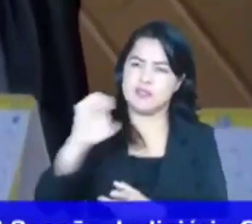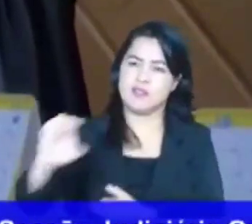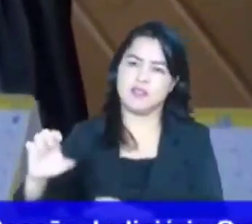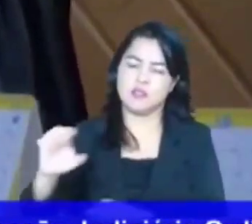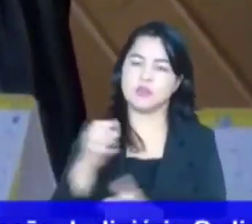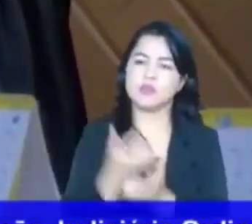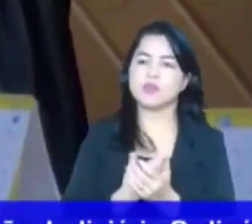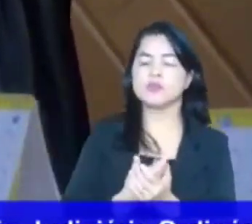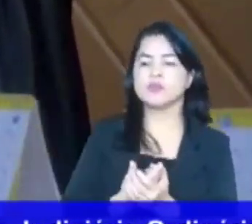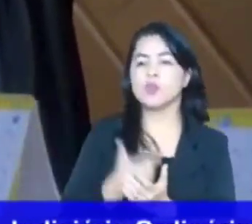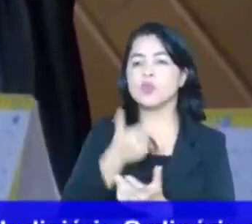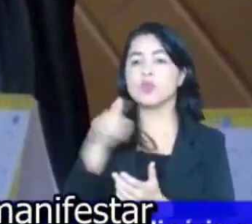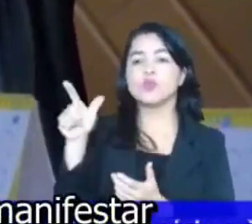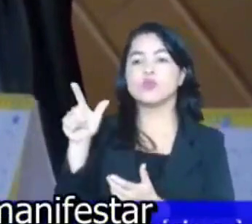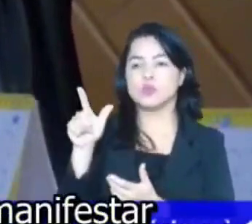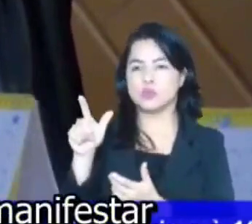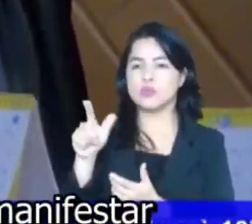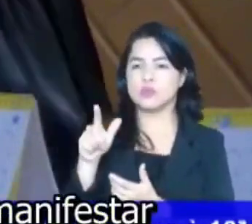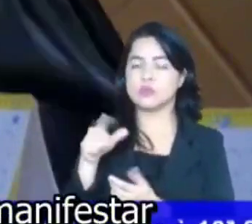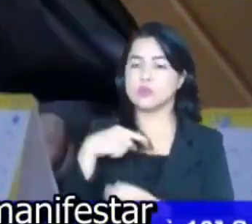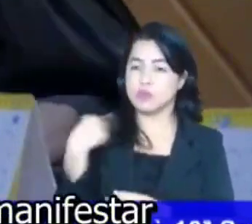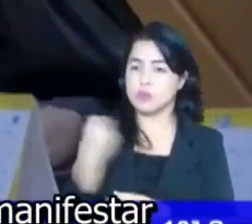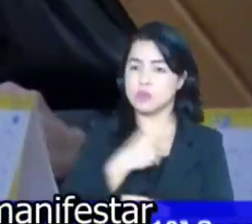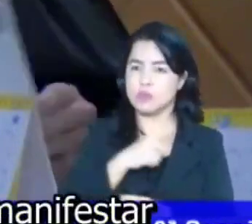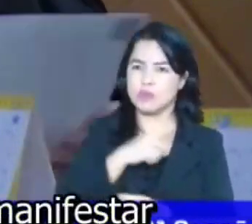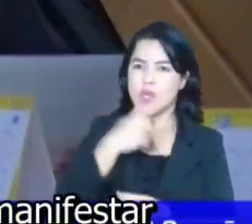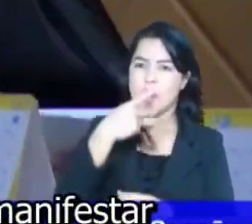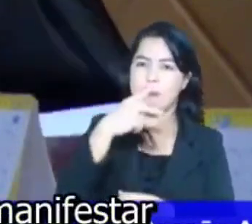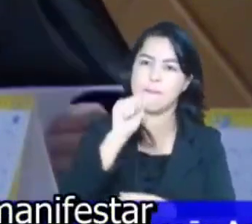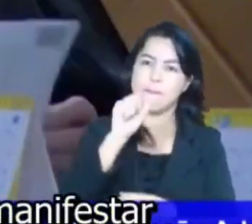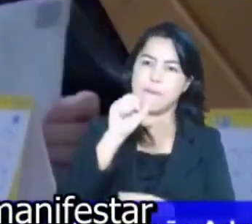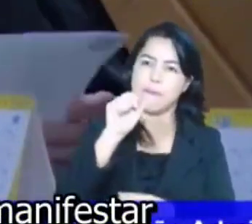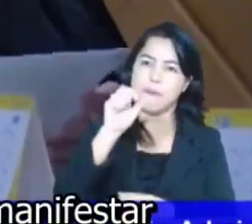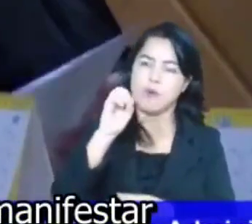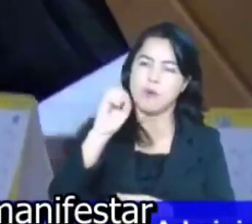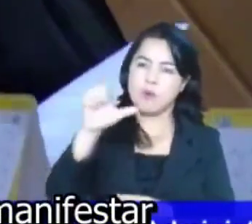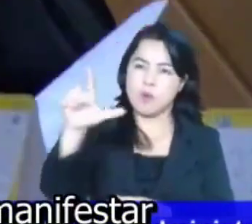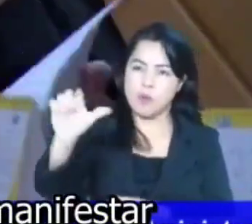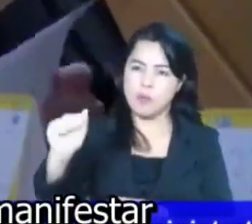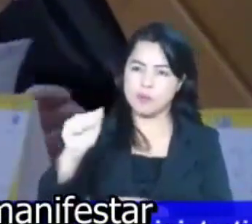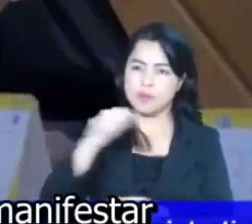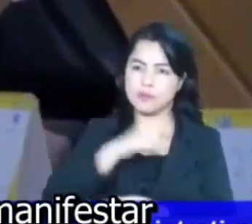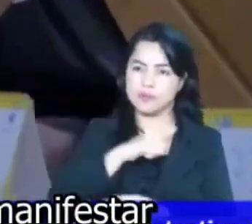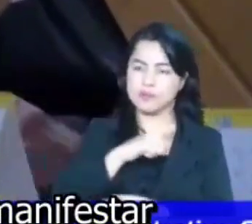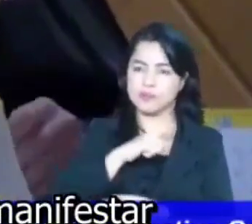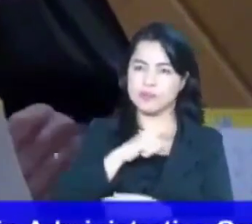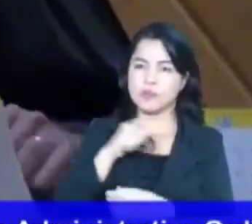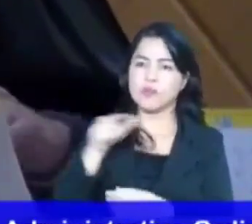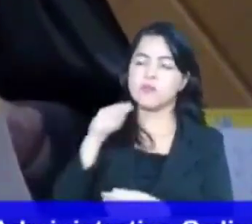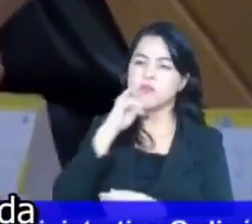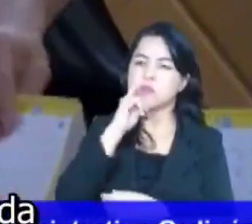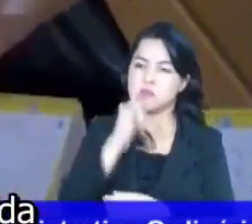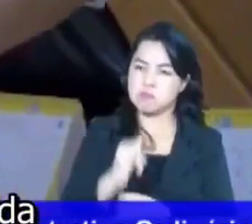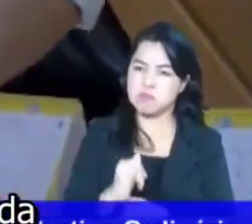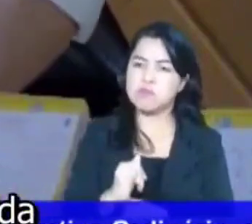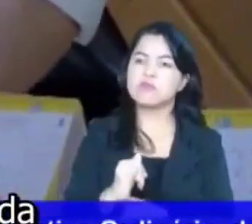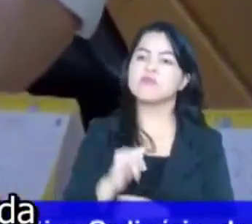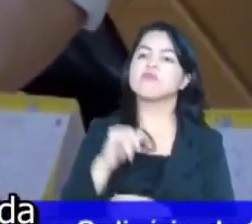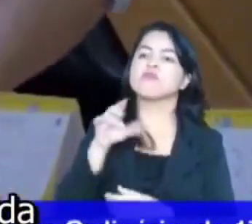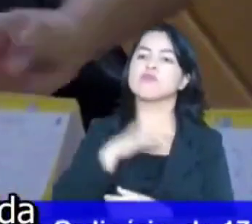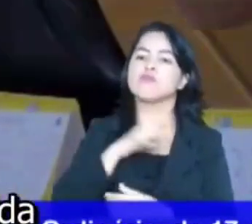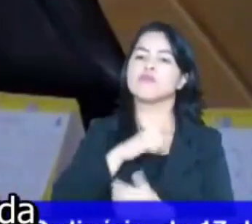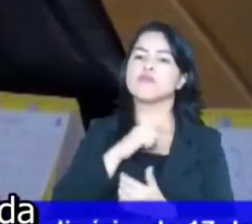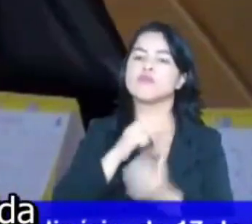lado, a eminente juíza Paola trouxe aos autos, né, e ela, ao se manifestar, se